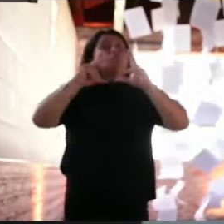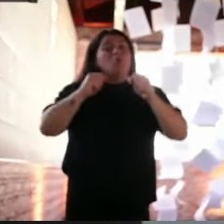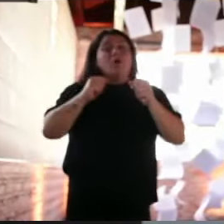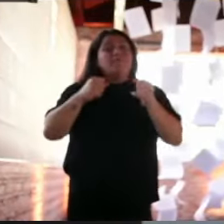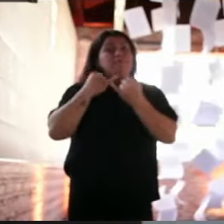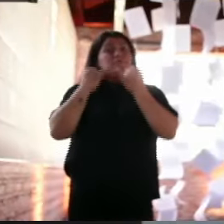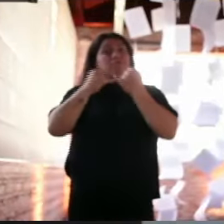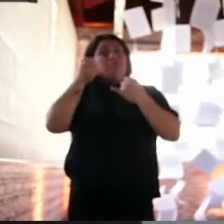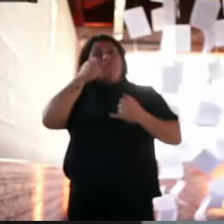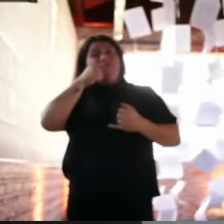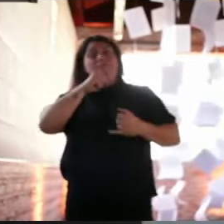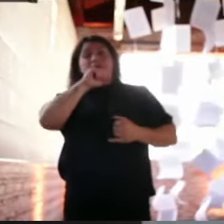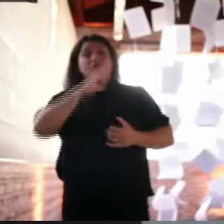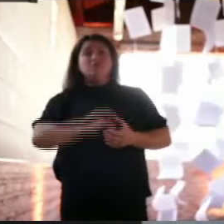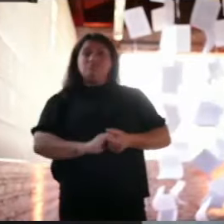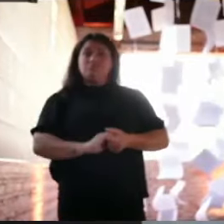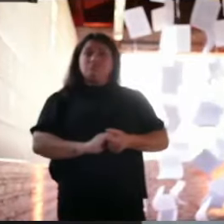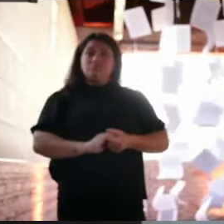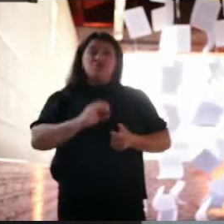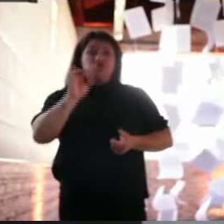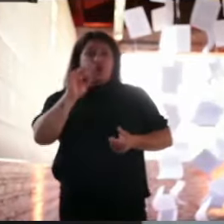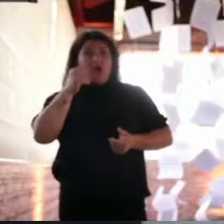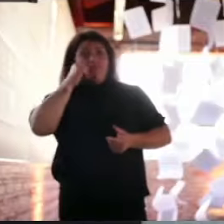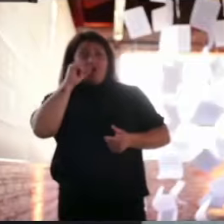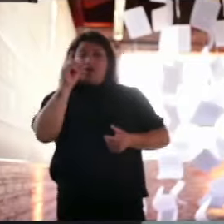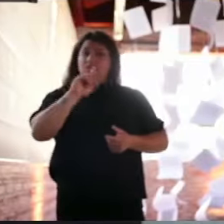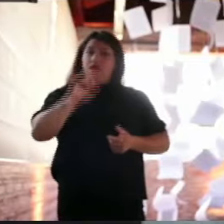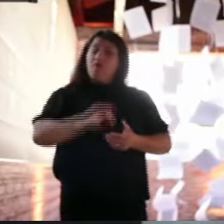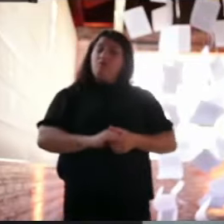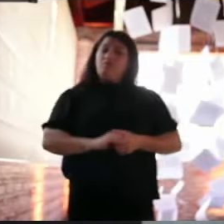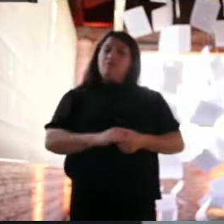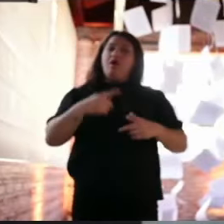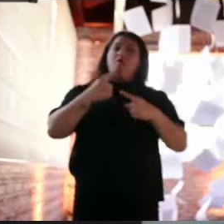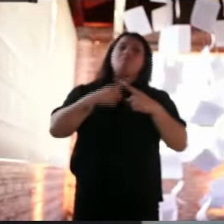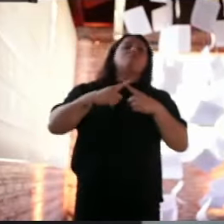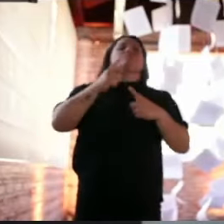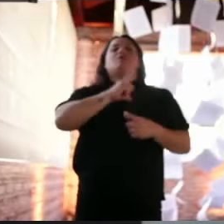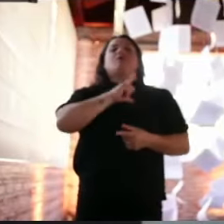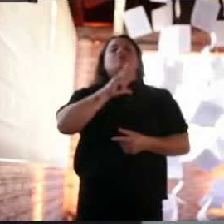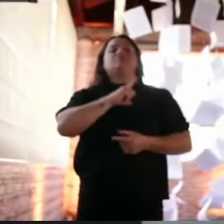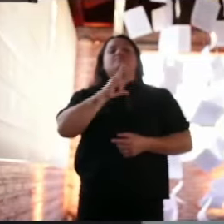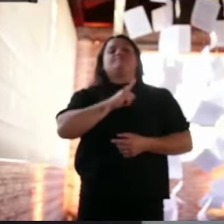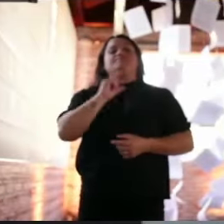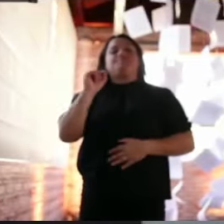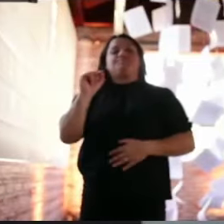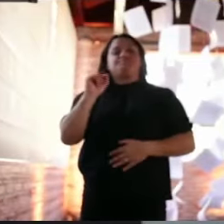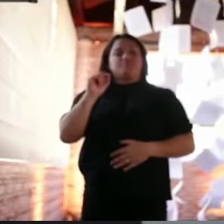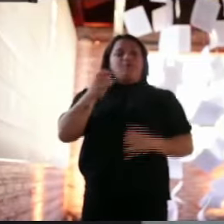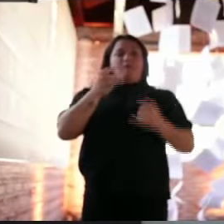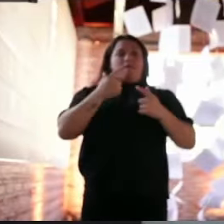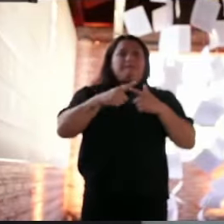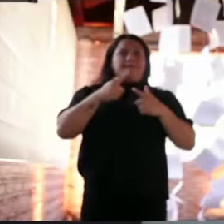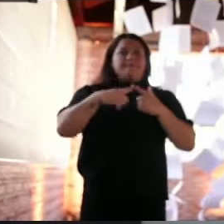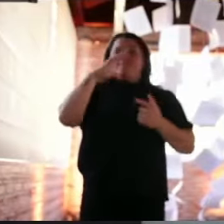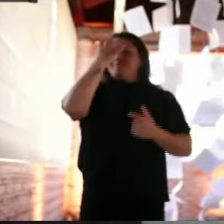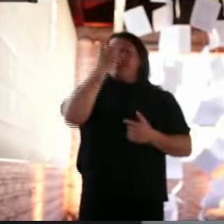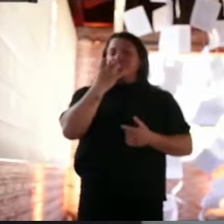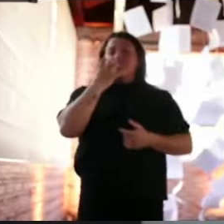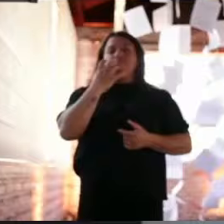não só as mulheres não só as que pariram porque a gente tem uma um problema muito sério